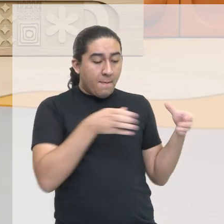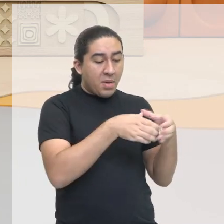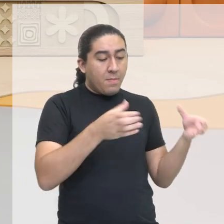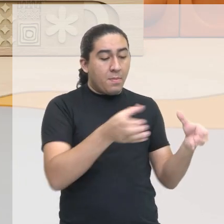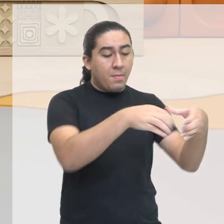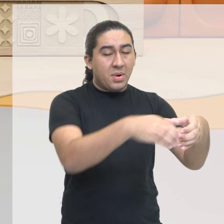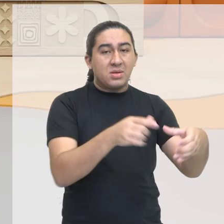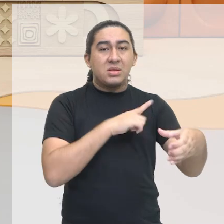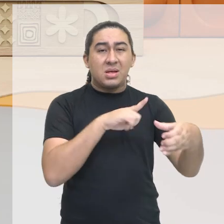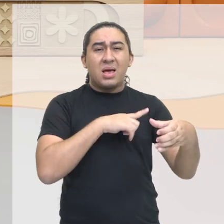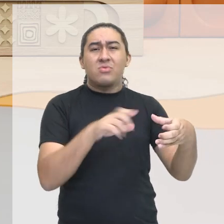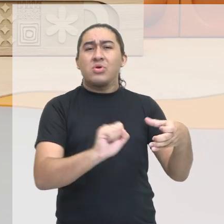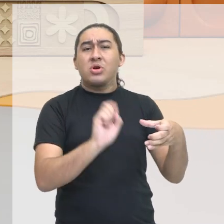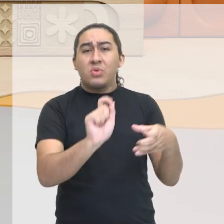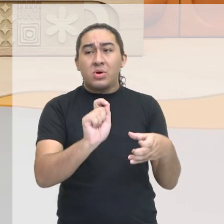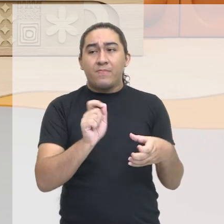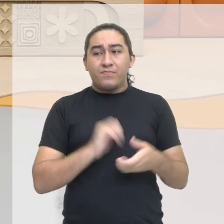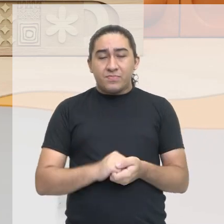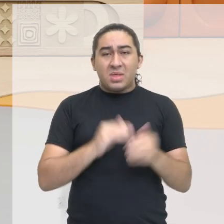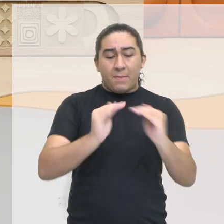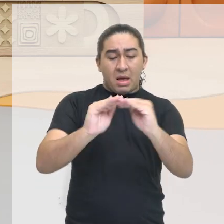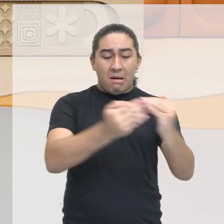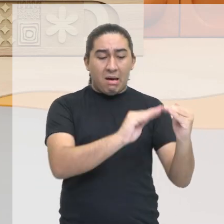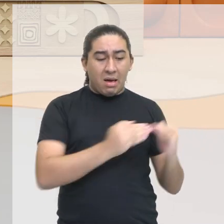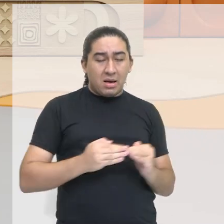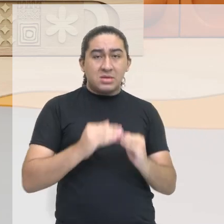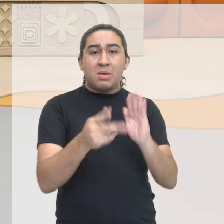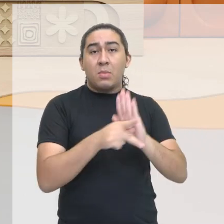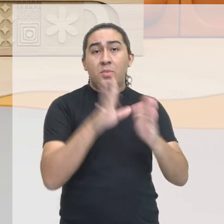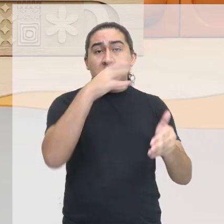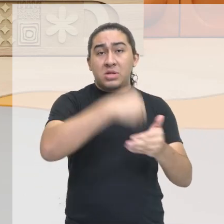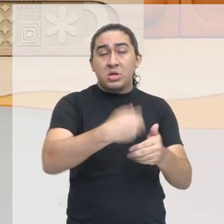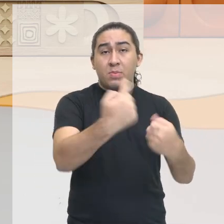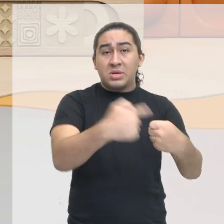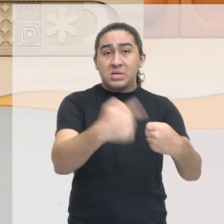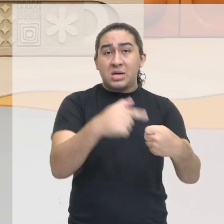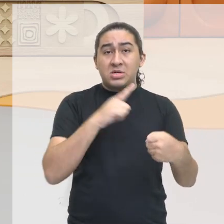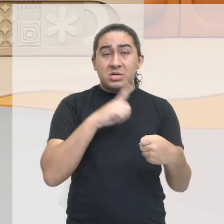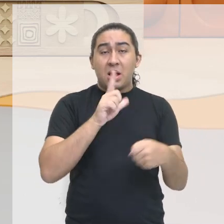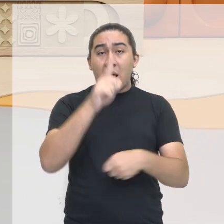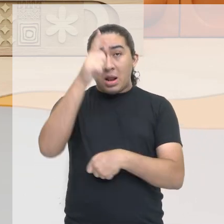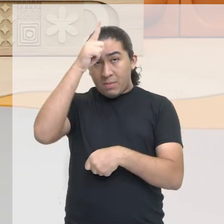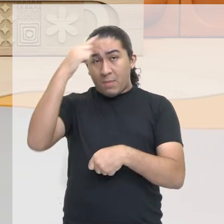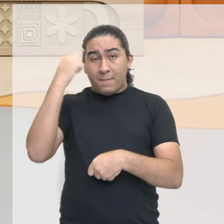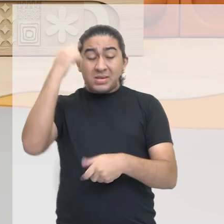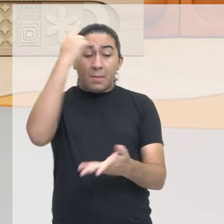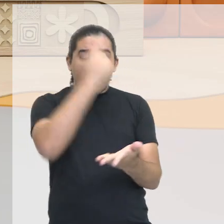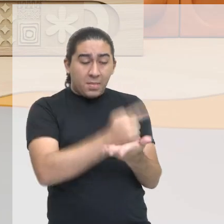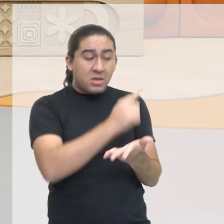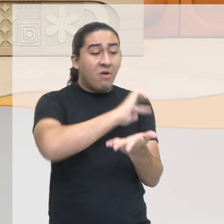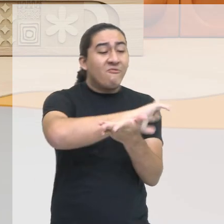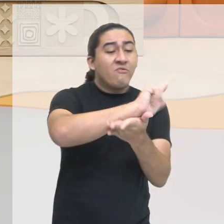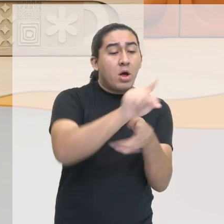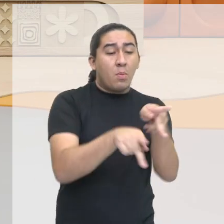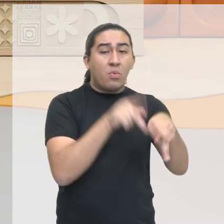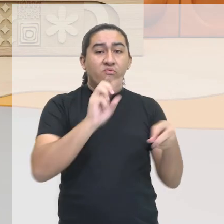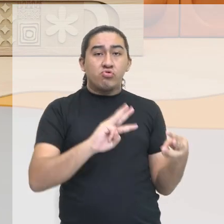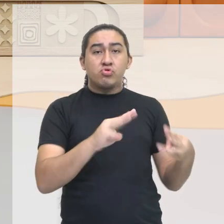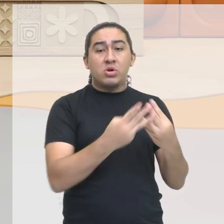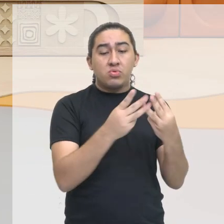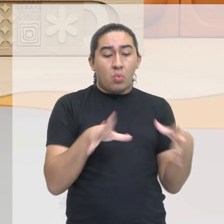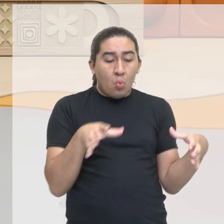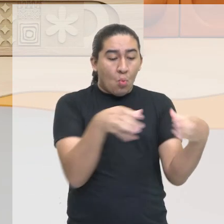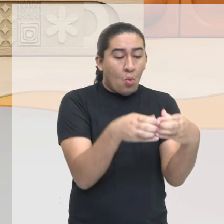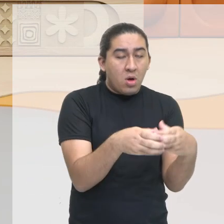eram bairros normalmente fechados de uma cidade onde os alemães concentravam a população judaica